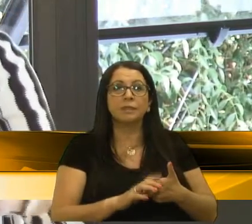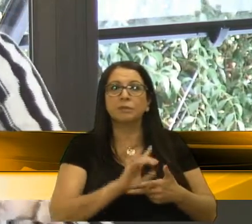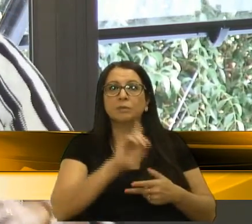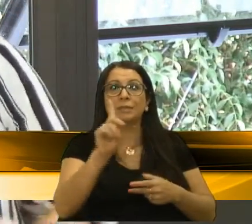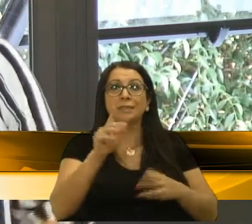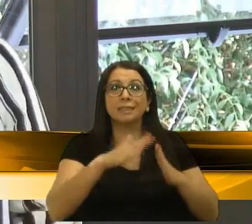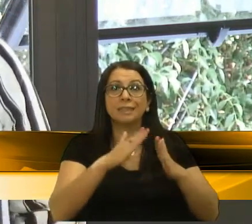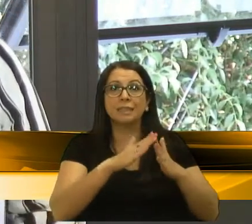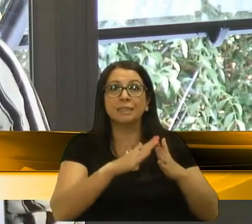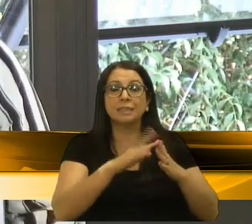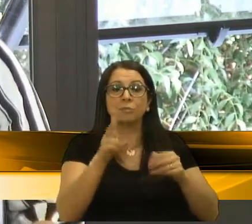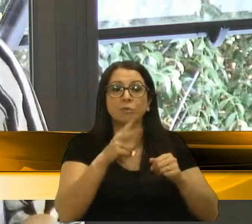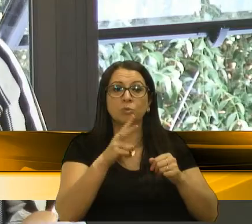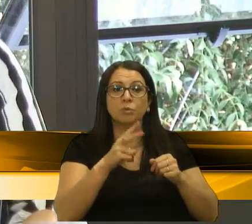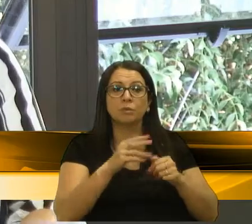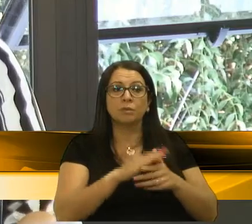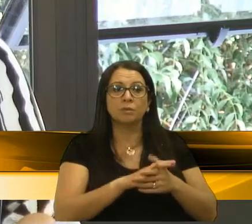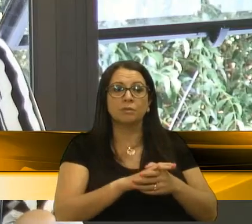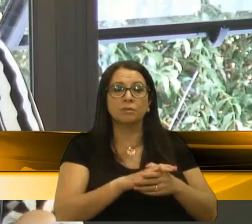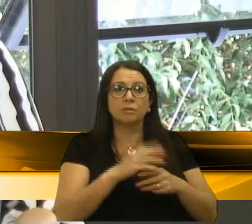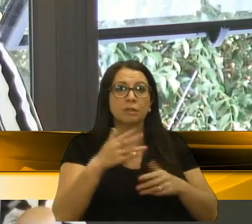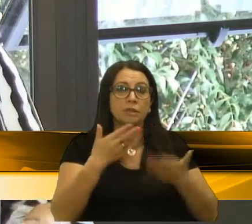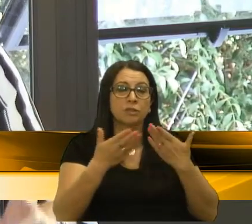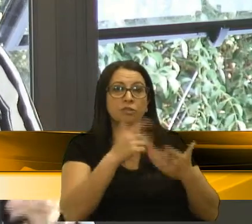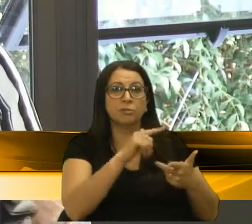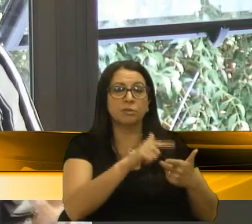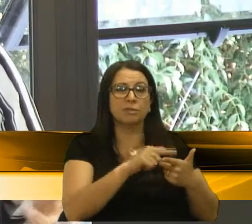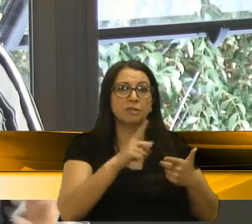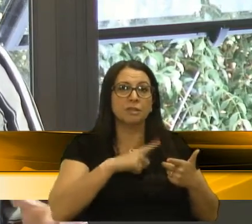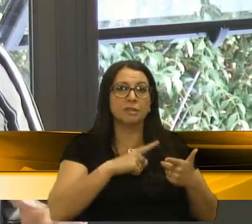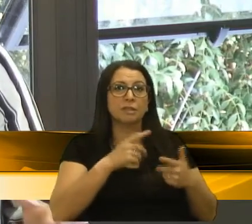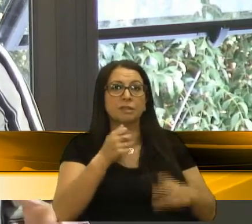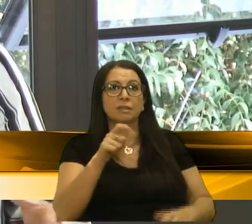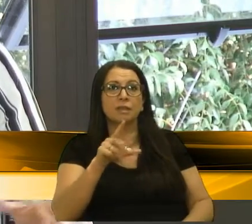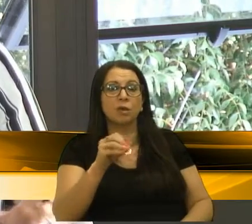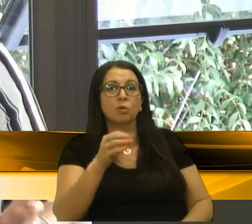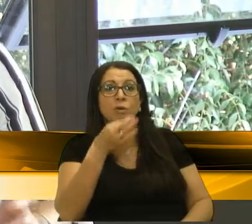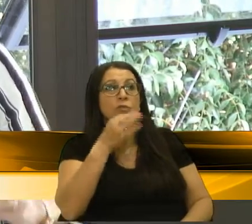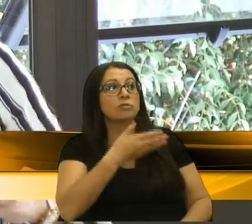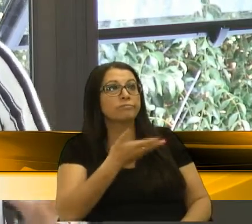para ir buscar atendimento. E vocês falaram que seria no Alô Caxias.